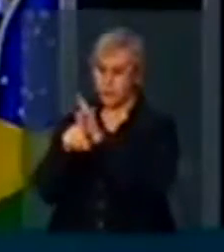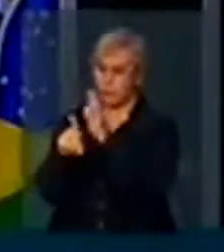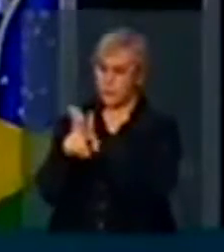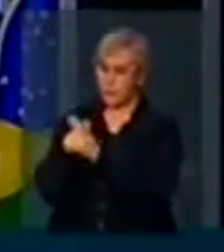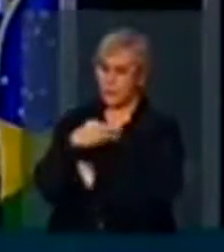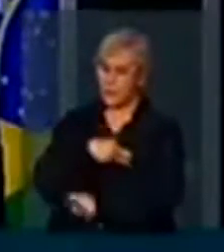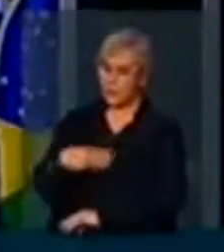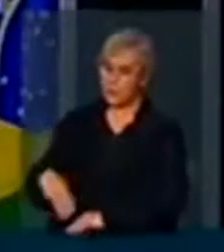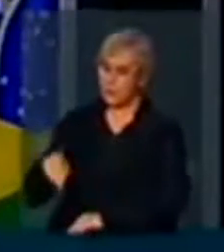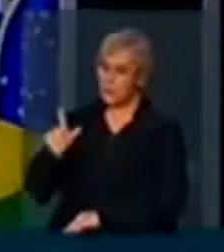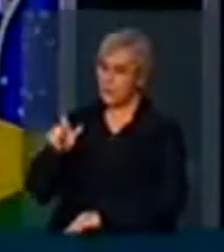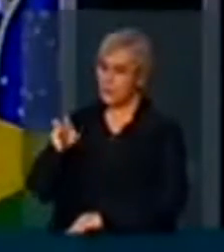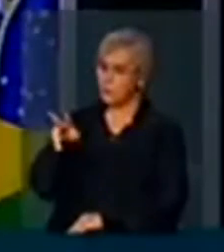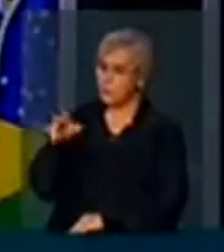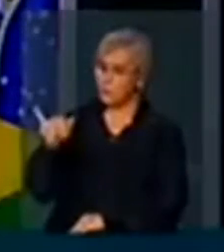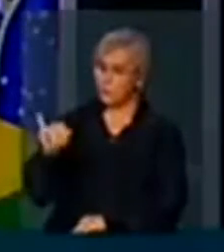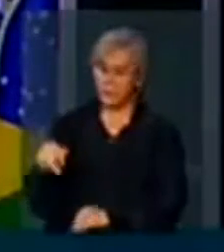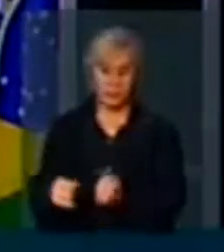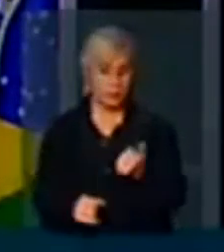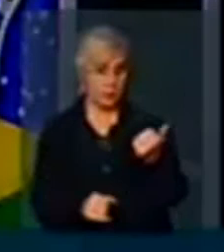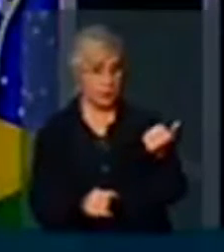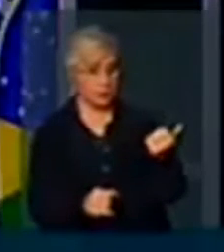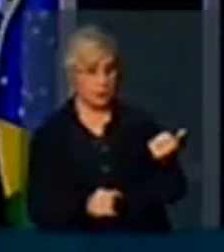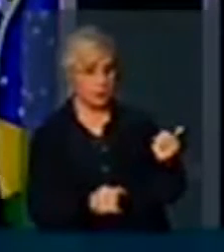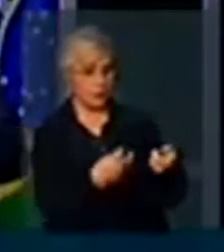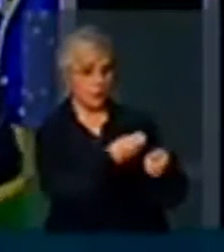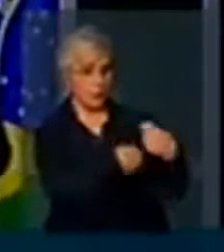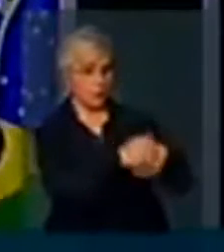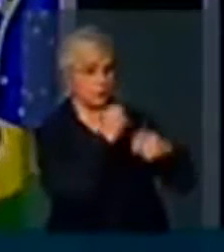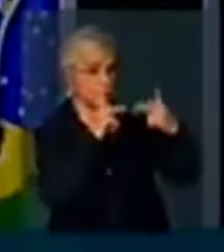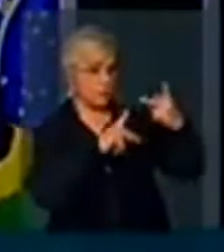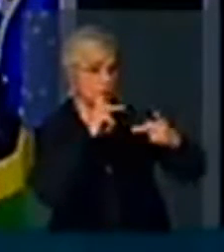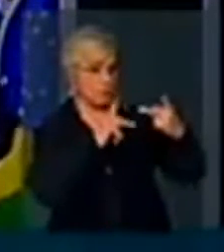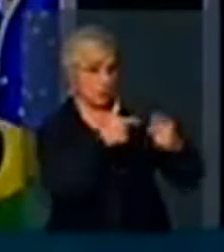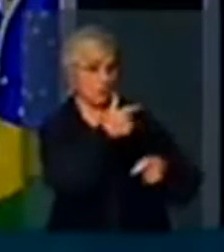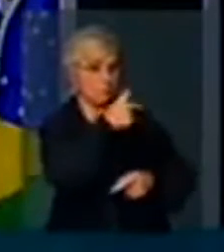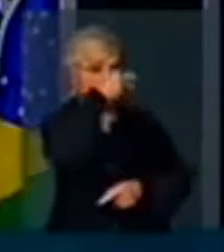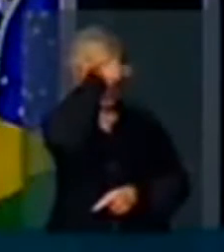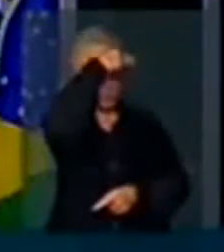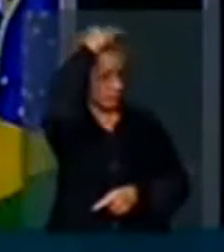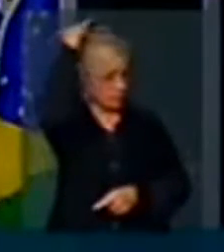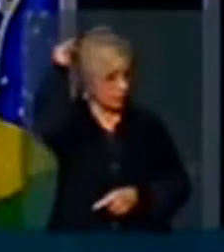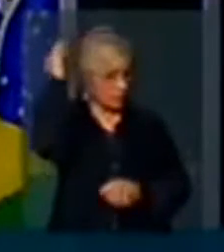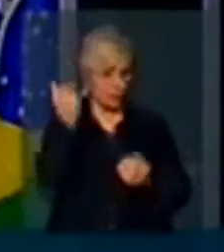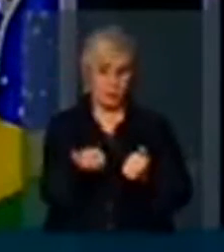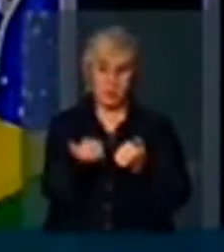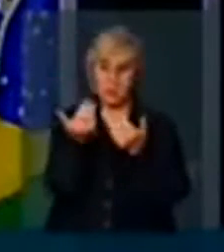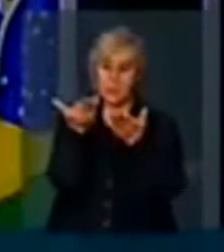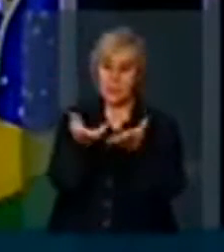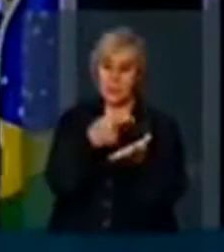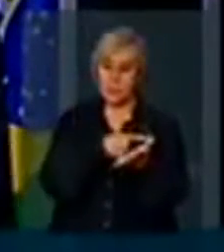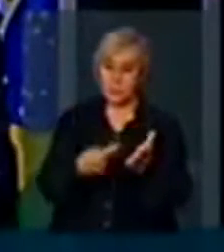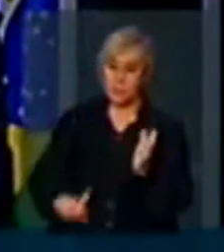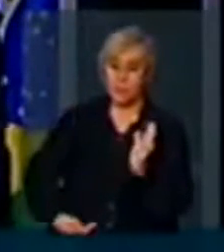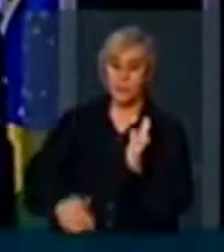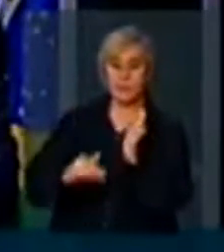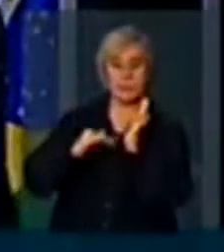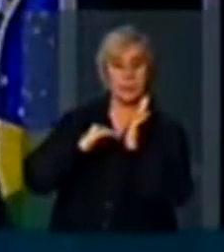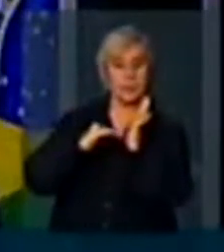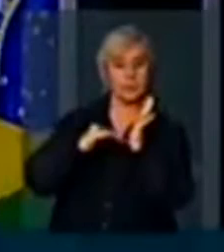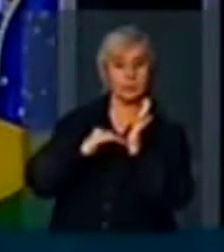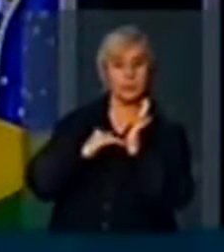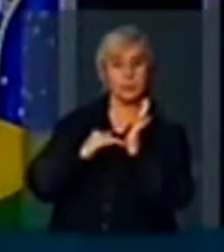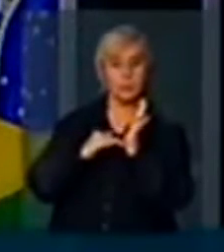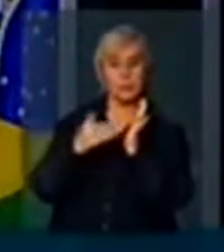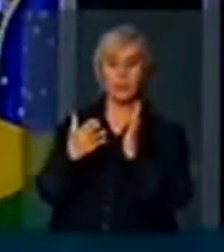ministro, delegou a parte da articulação política para seu vice e delegou para o presidente do Senado